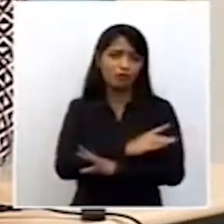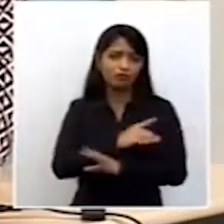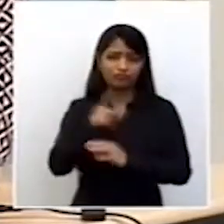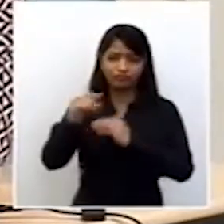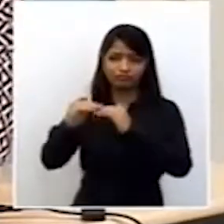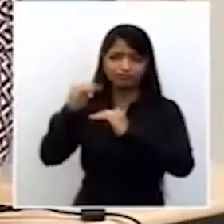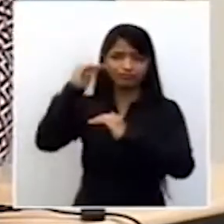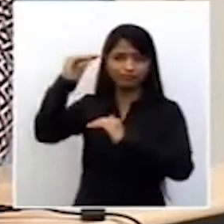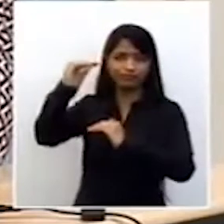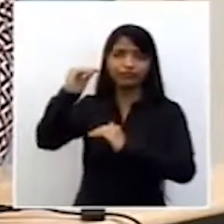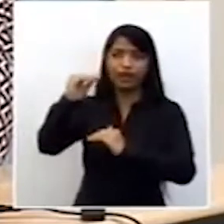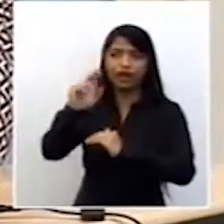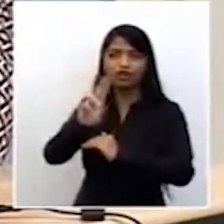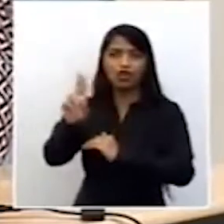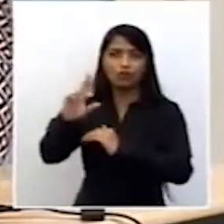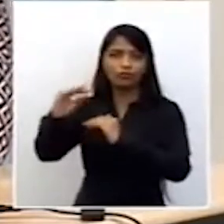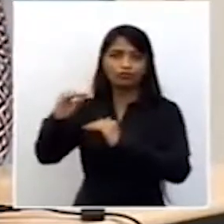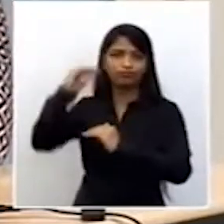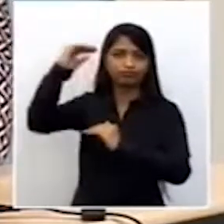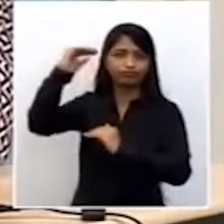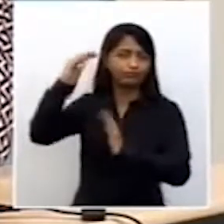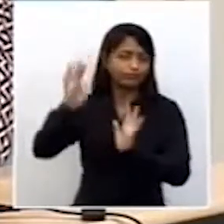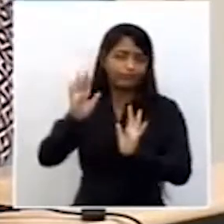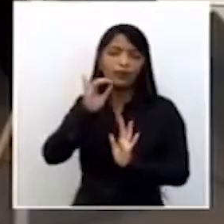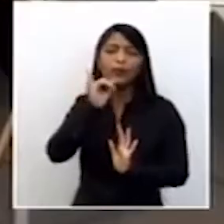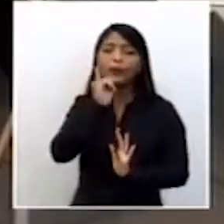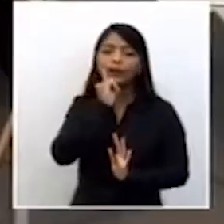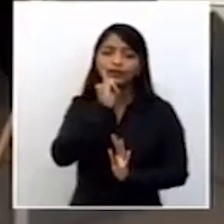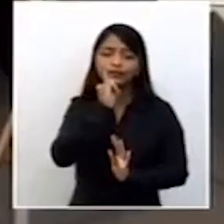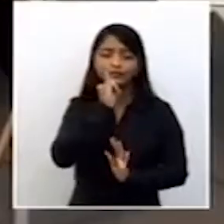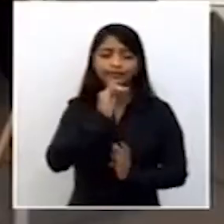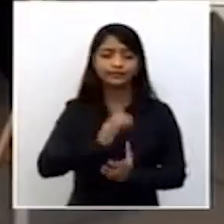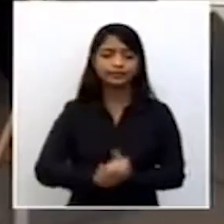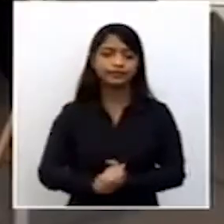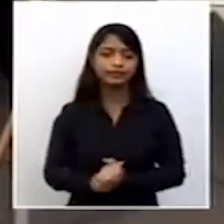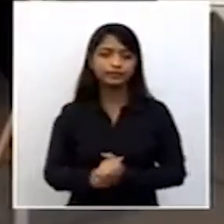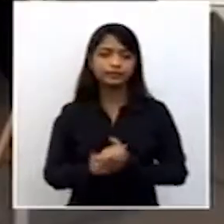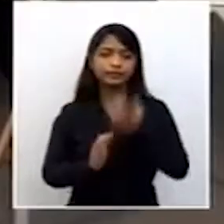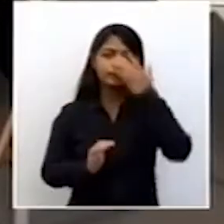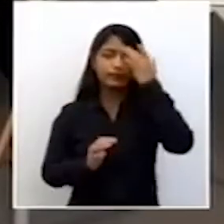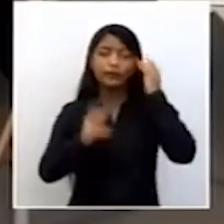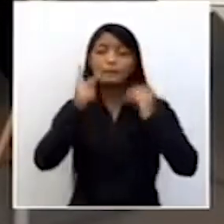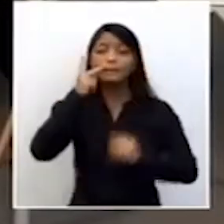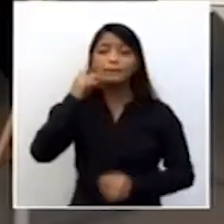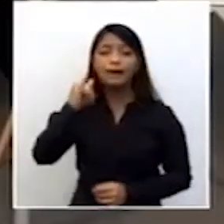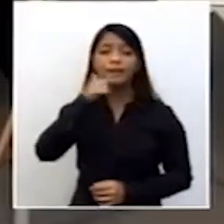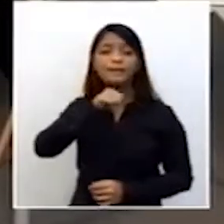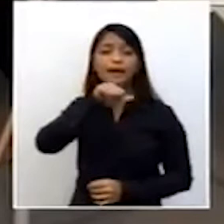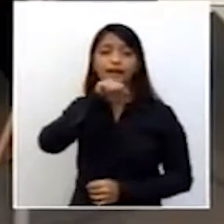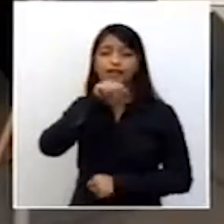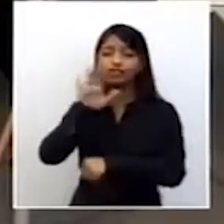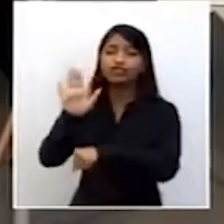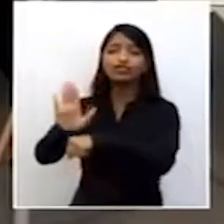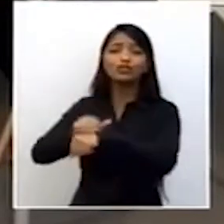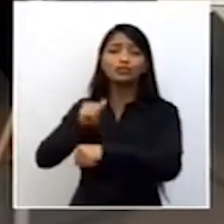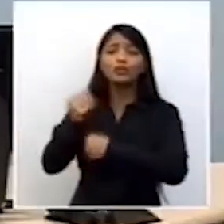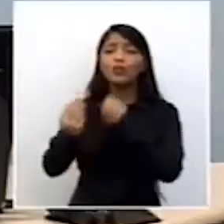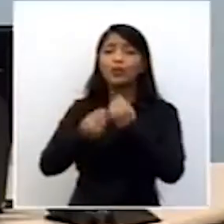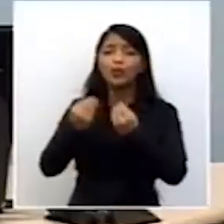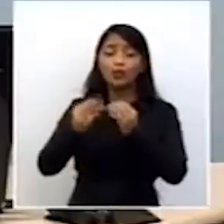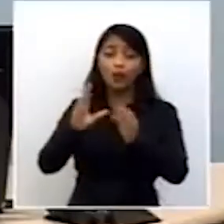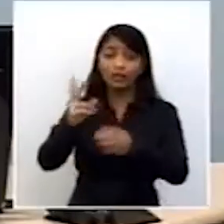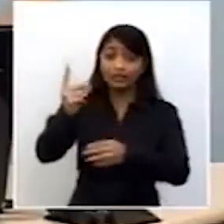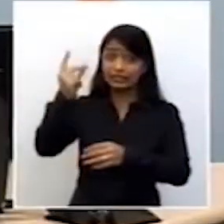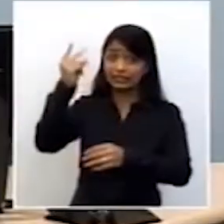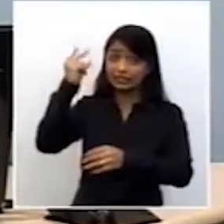ser chamada assim por conta da posição que ocupa. Por exemplo, Andréia, a gente podia dar o exemplo, como você chama seus pais, né?